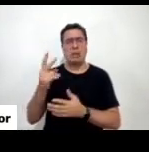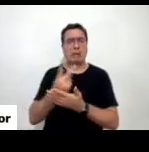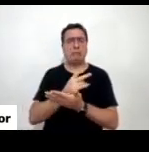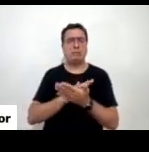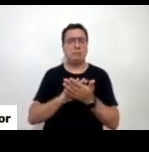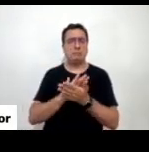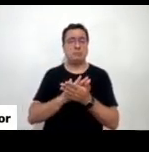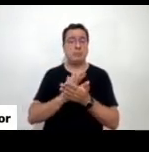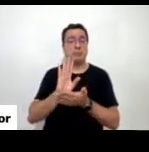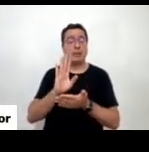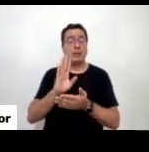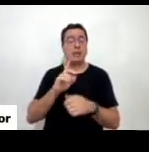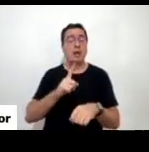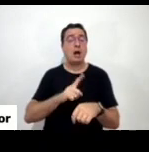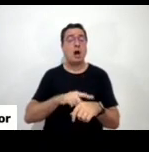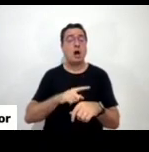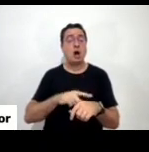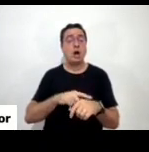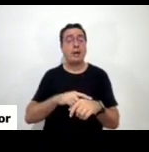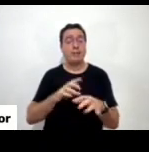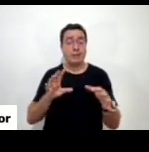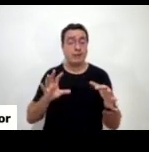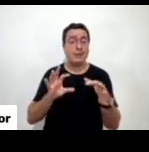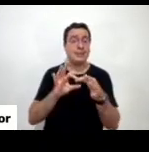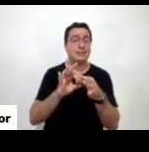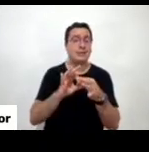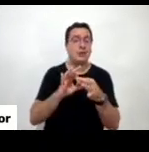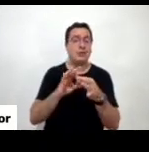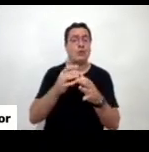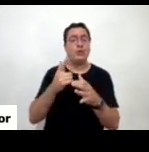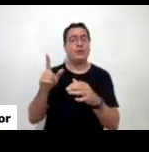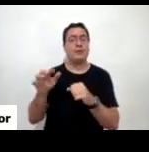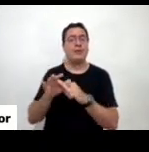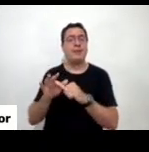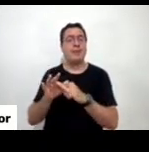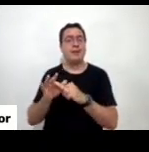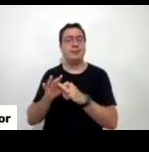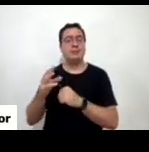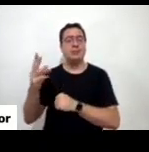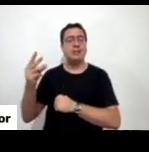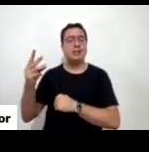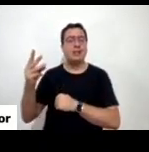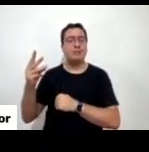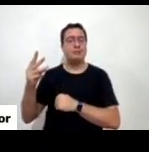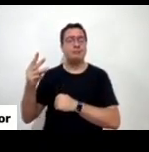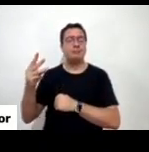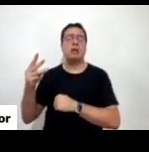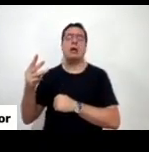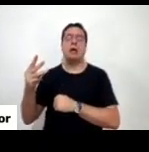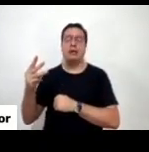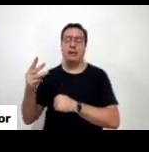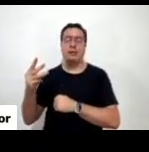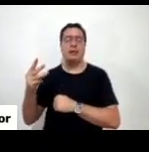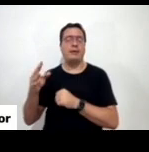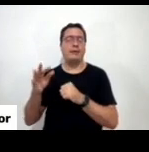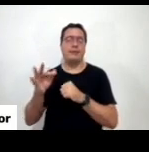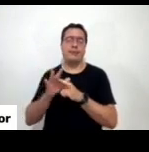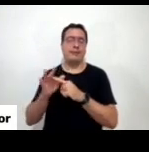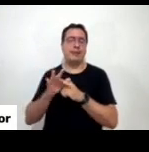na hora que nós colocamos a integração, nós colocamos uma ferramenta de terceiros, aquela ferramenta não era